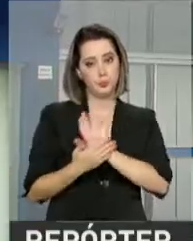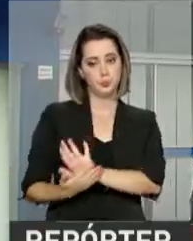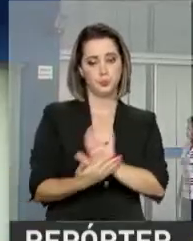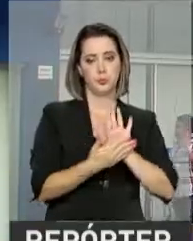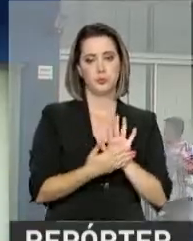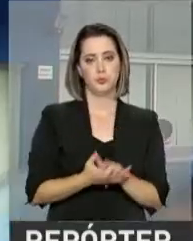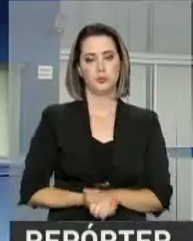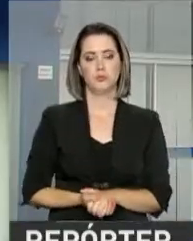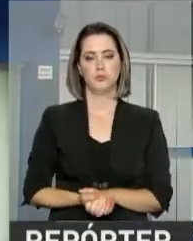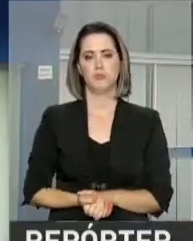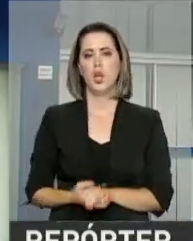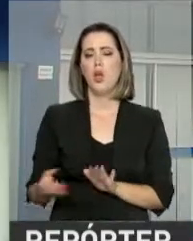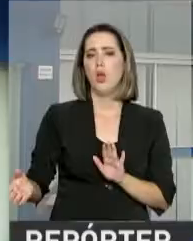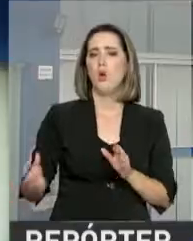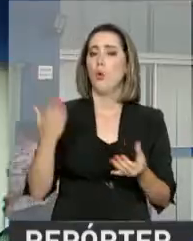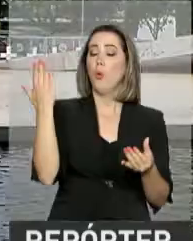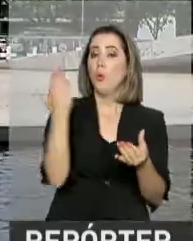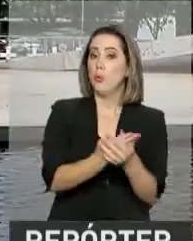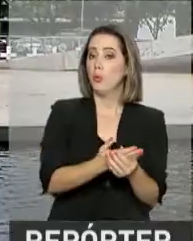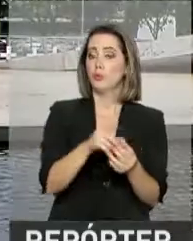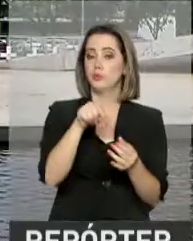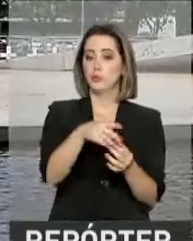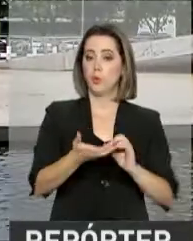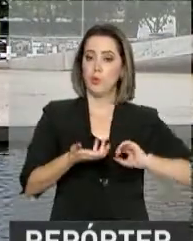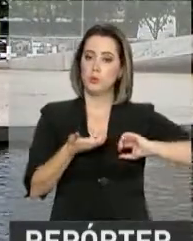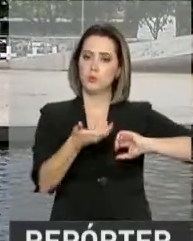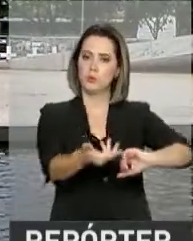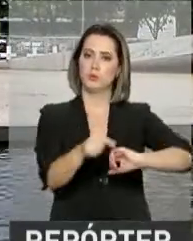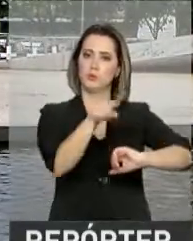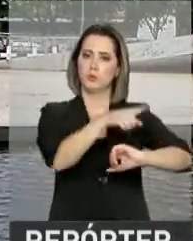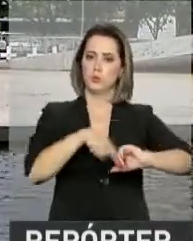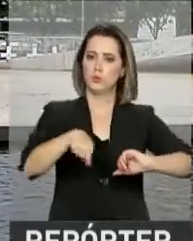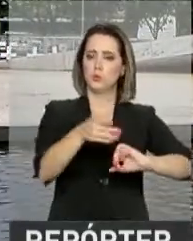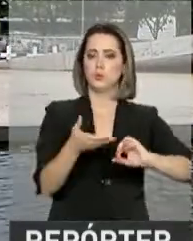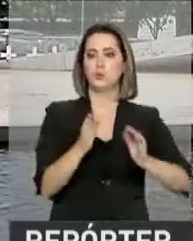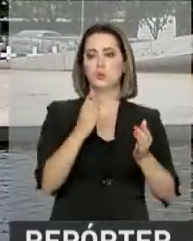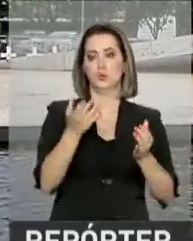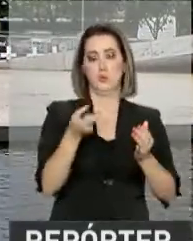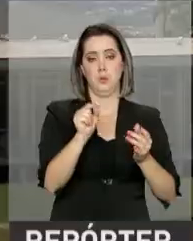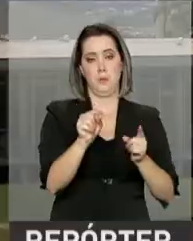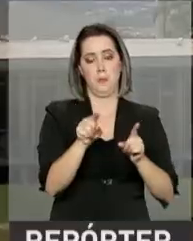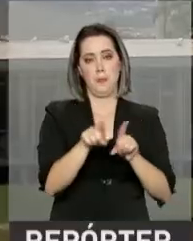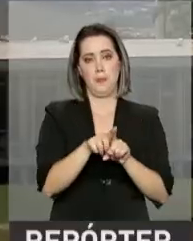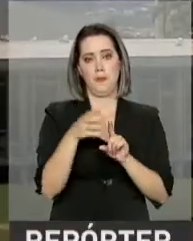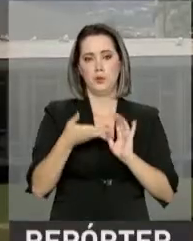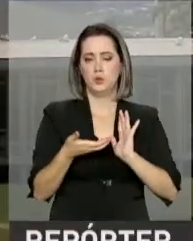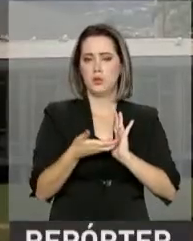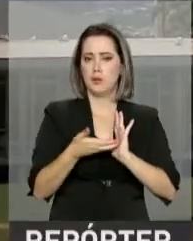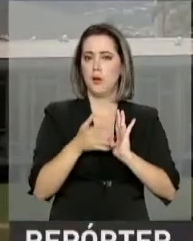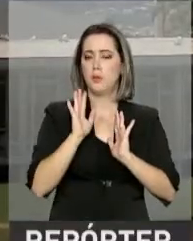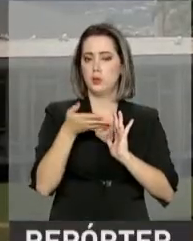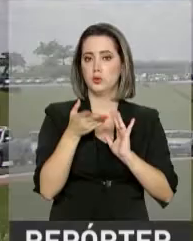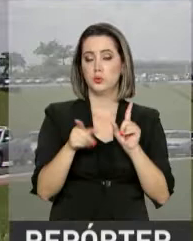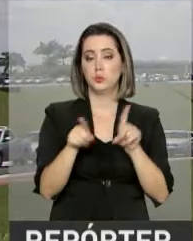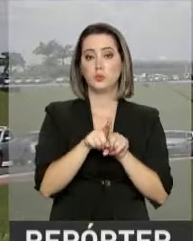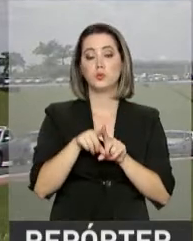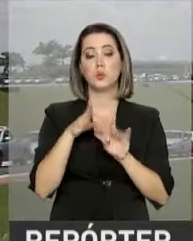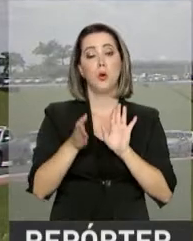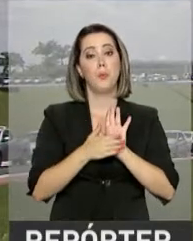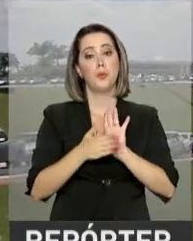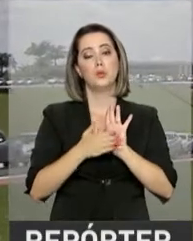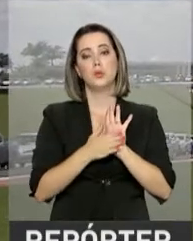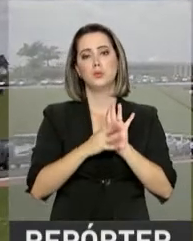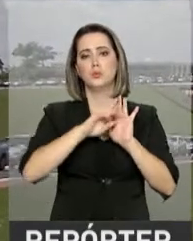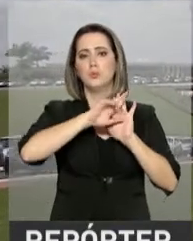o projeto da reforma da previdência enviado pelo governo que está em tramitação na câmara dos deputados propõe